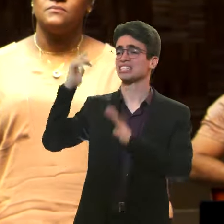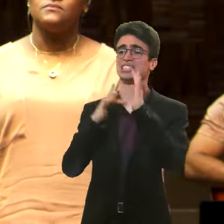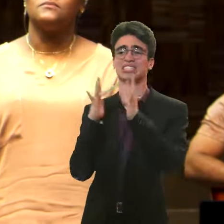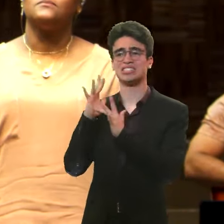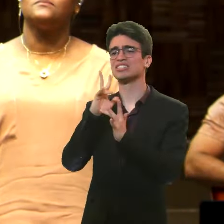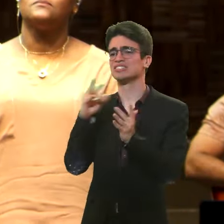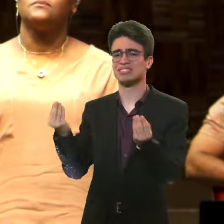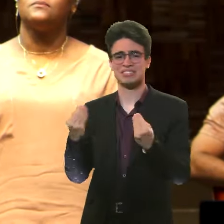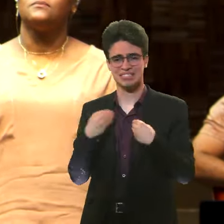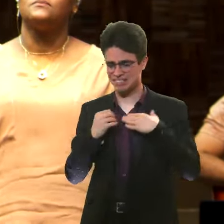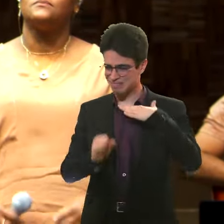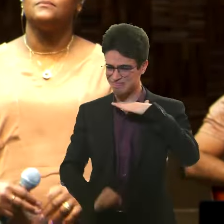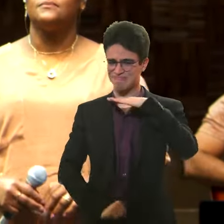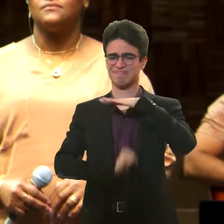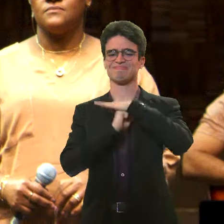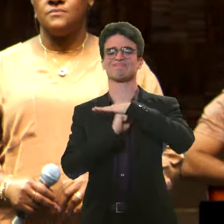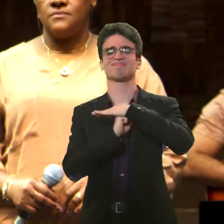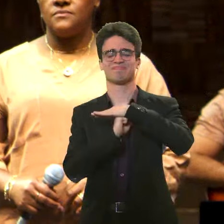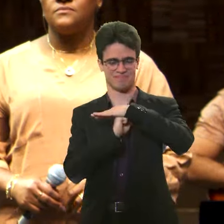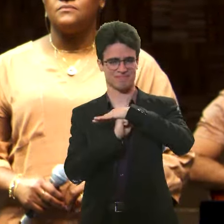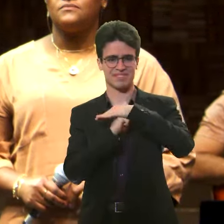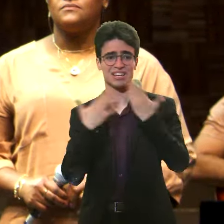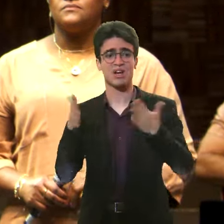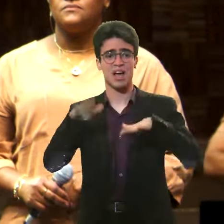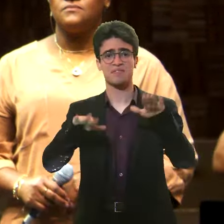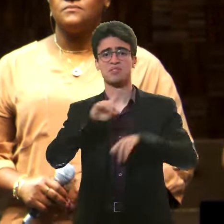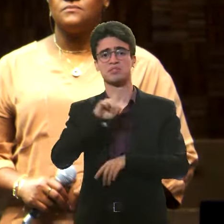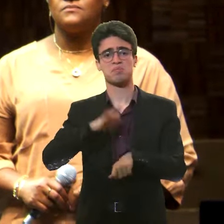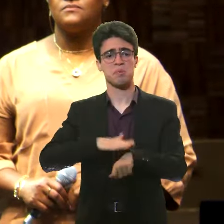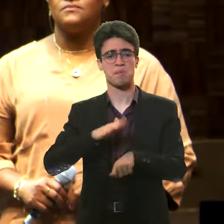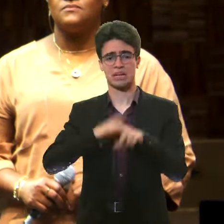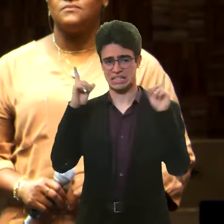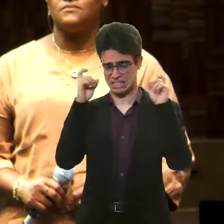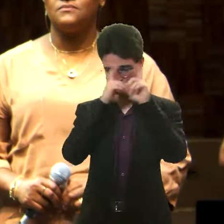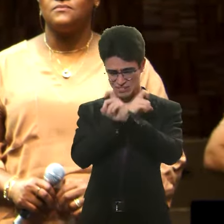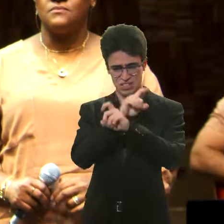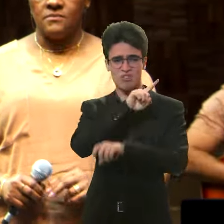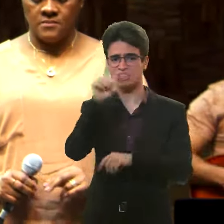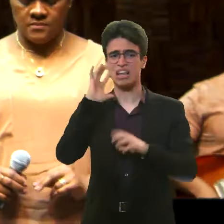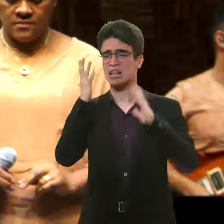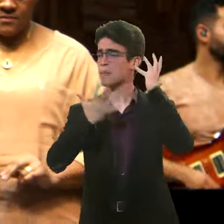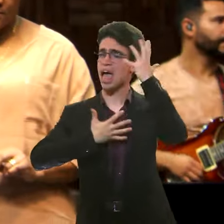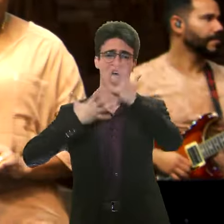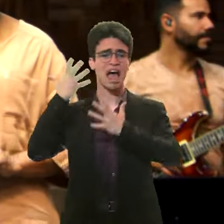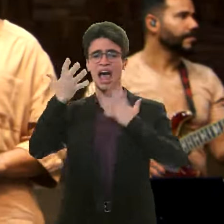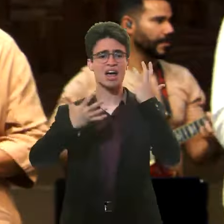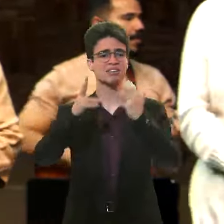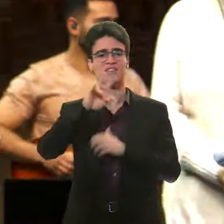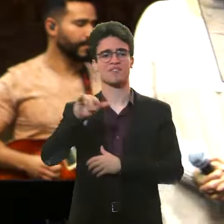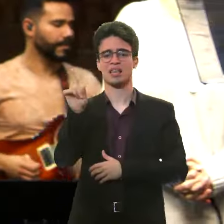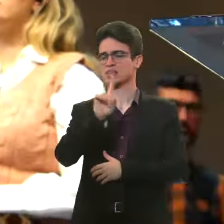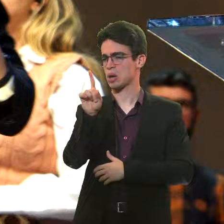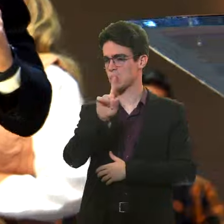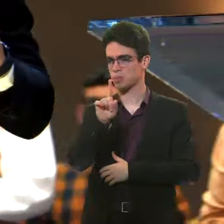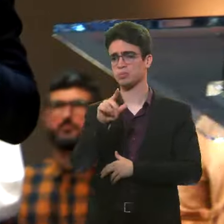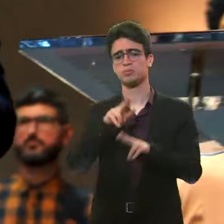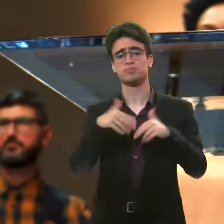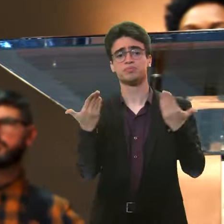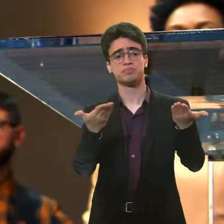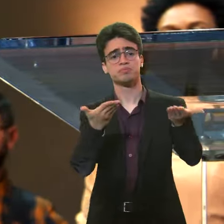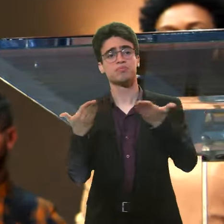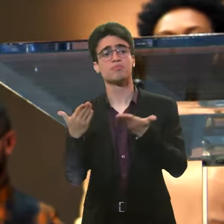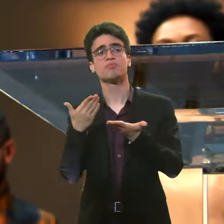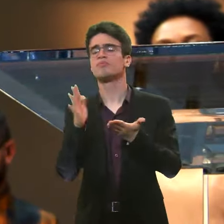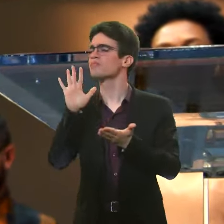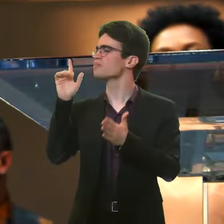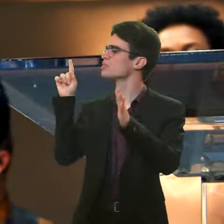seu coração, e você, mesmo em períodos de dificuldade, não vai ficar desesperado. Por isso eu quero te fazer esse convite. Como que a gente faz isso, pastor?